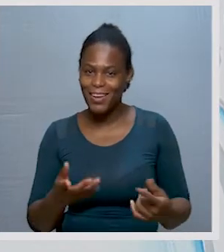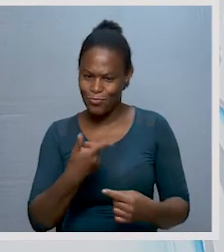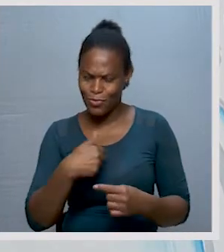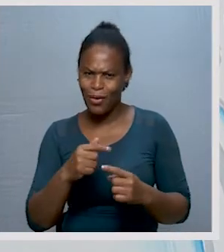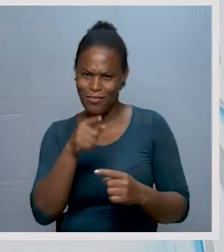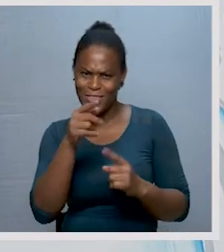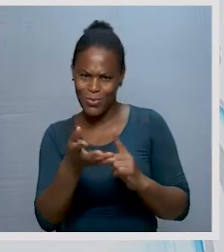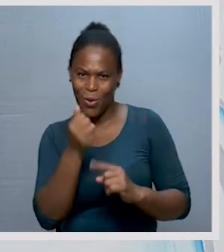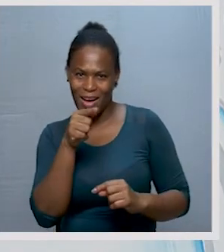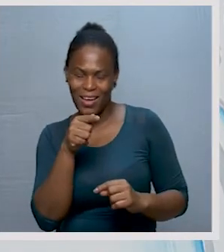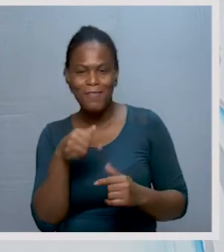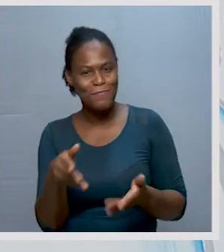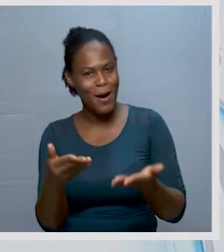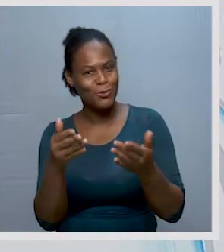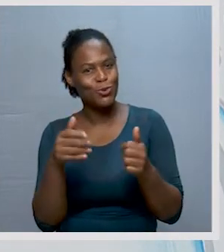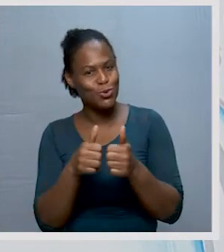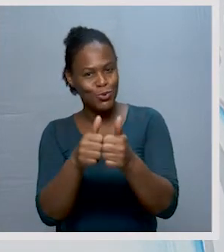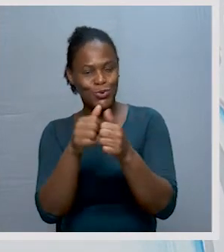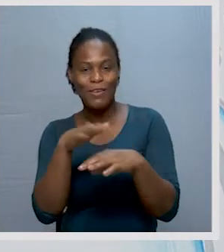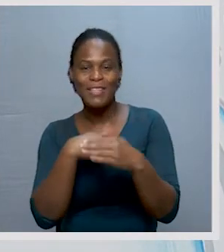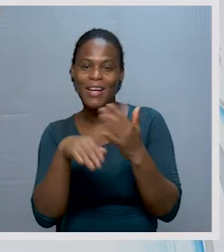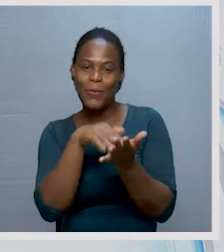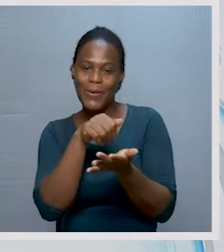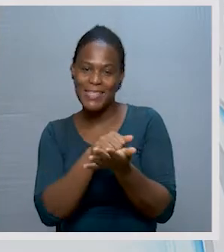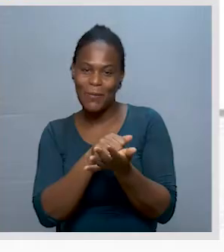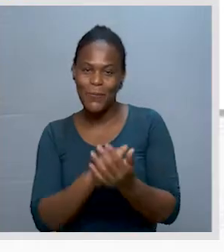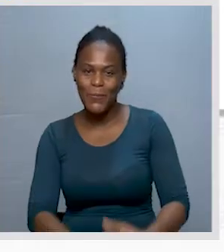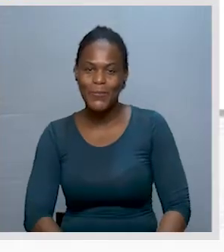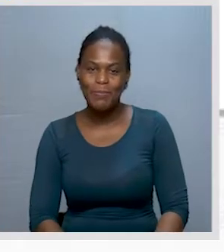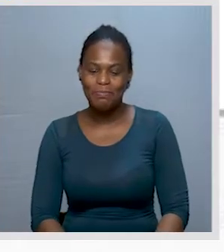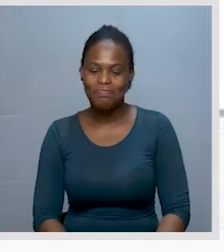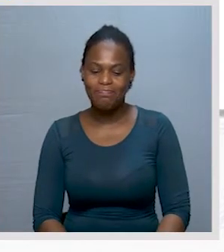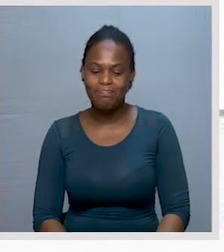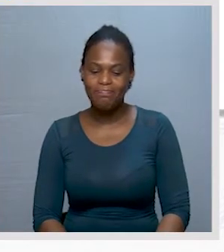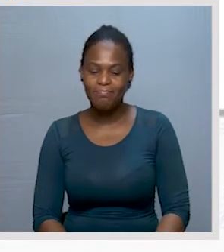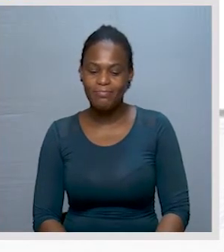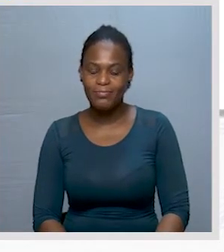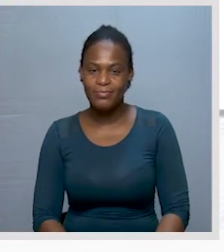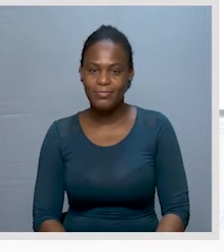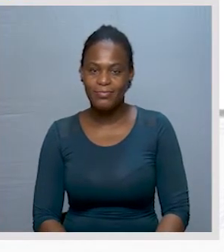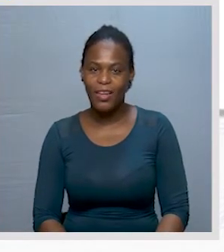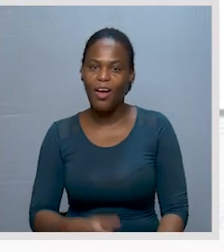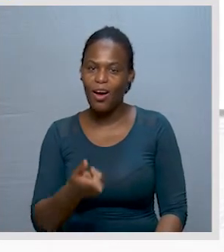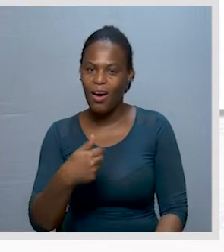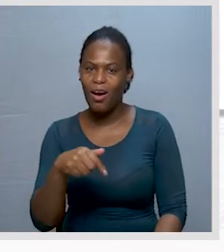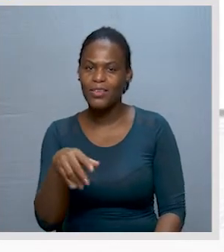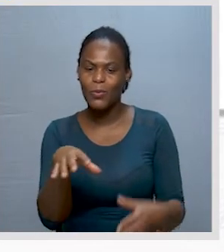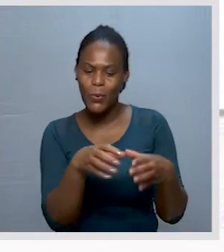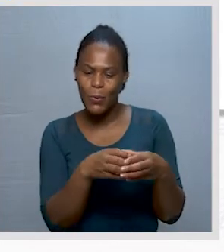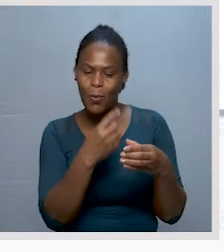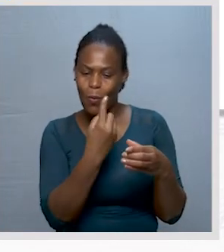Conseguiram? Então vamos juntos fazer a correção. Temos aqui um grupo,